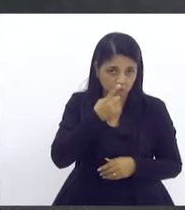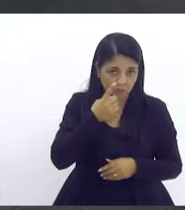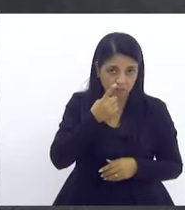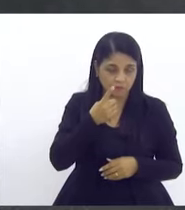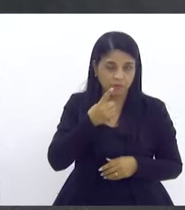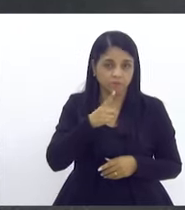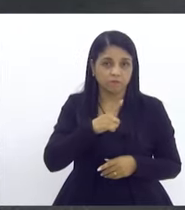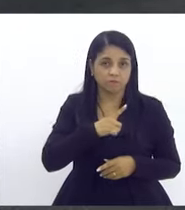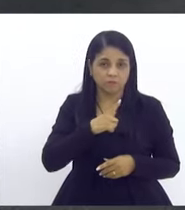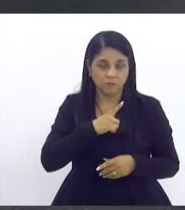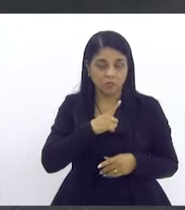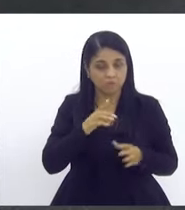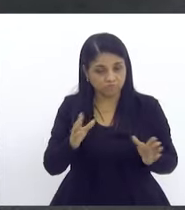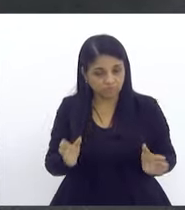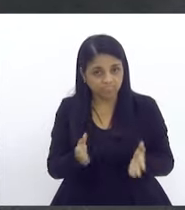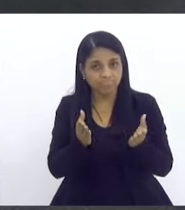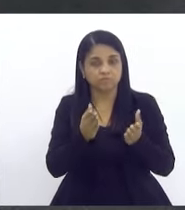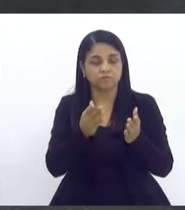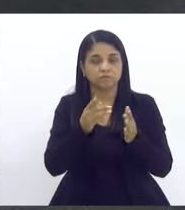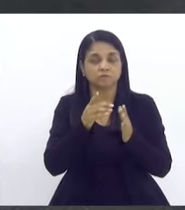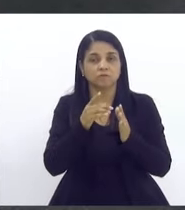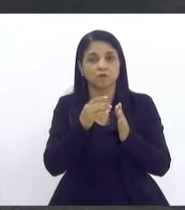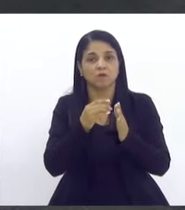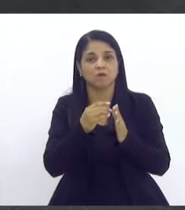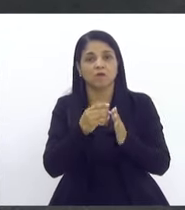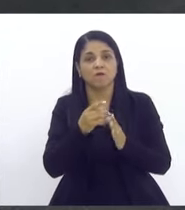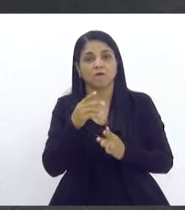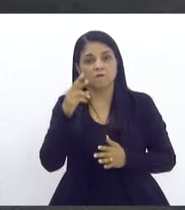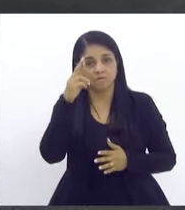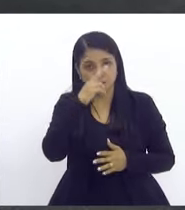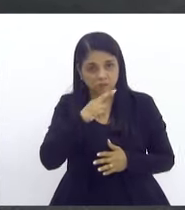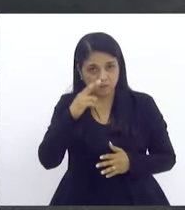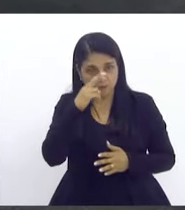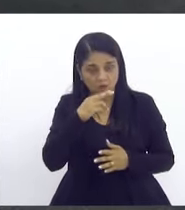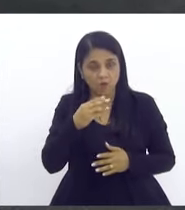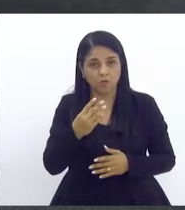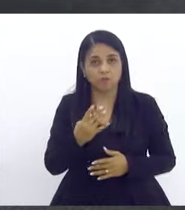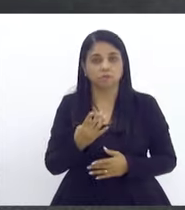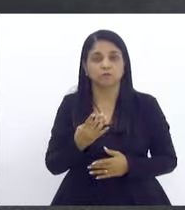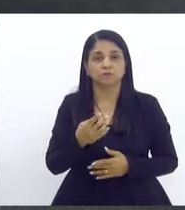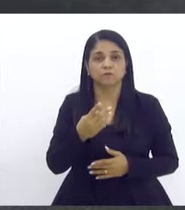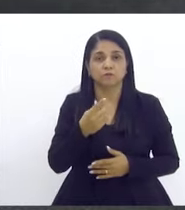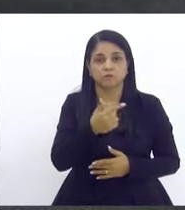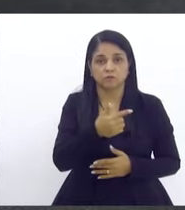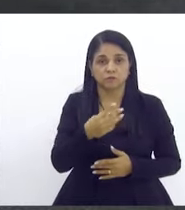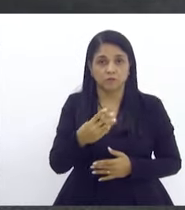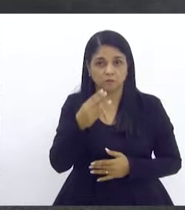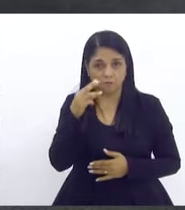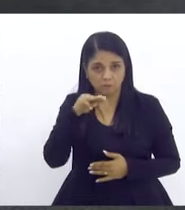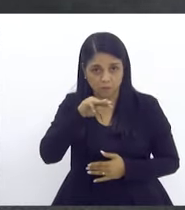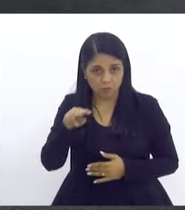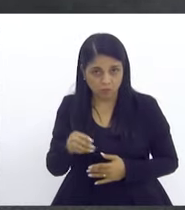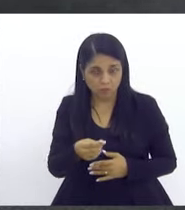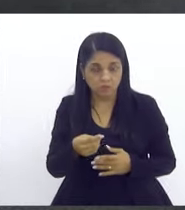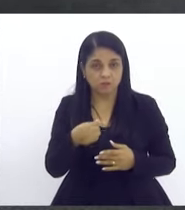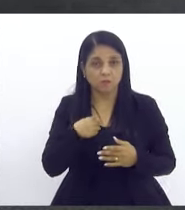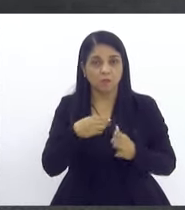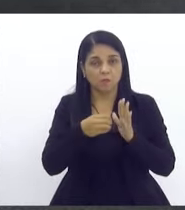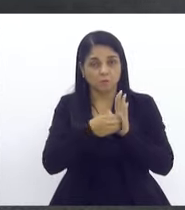reis dos incentivos fiscais, que já montam em 24 milhões, eu estou emitindo o meu